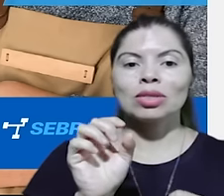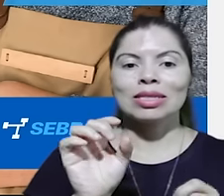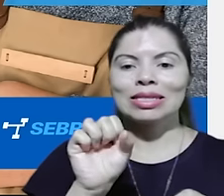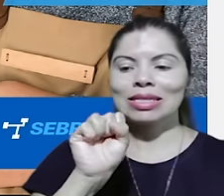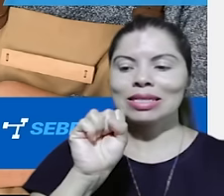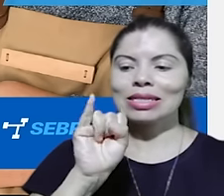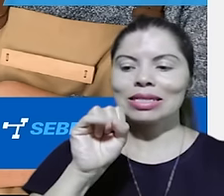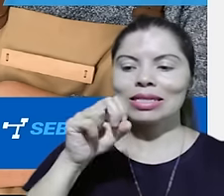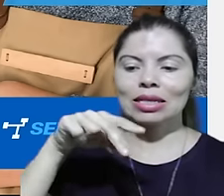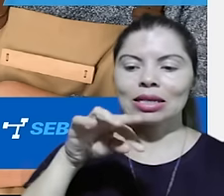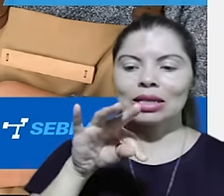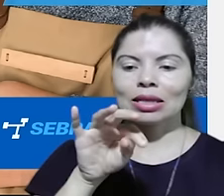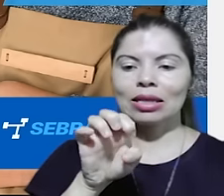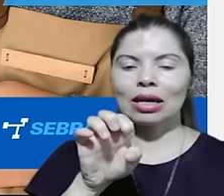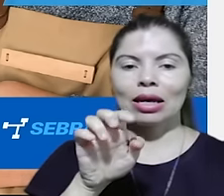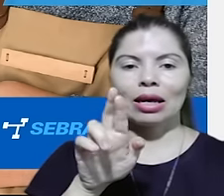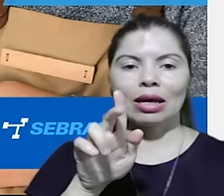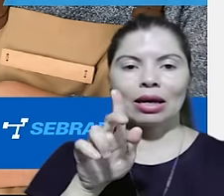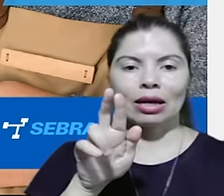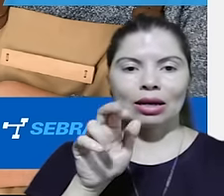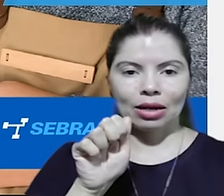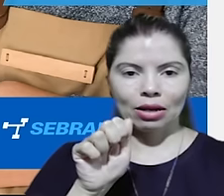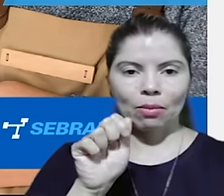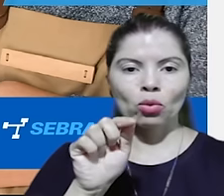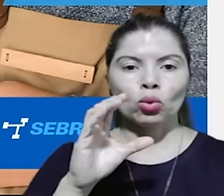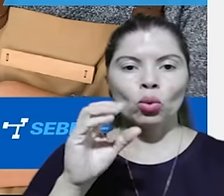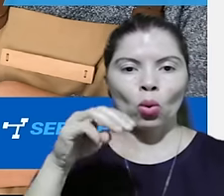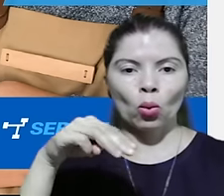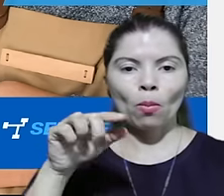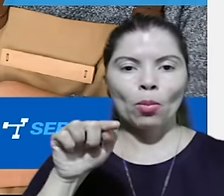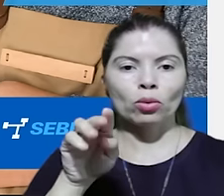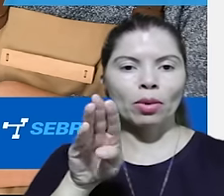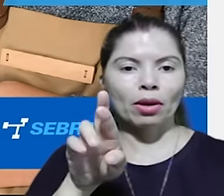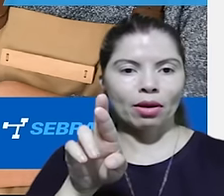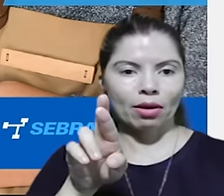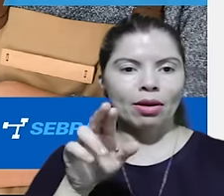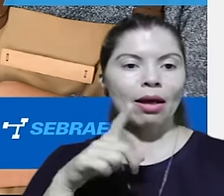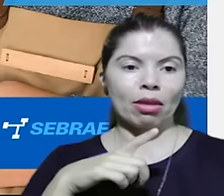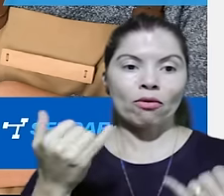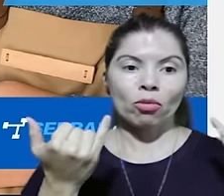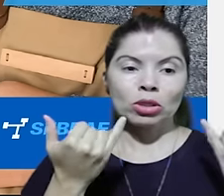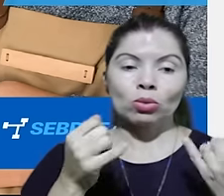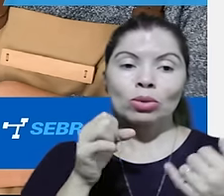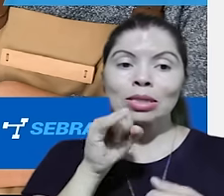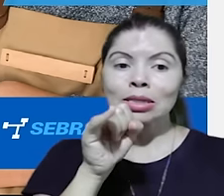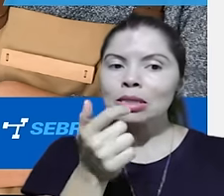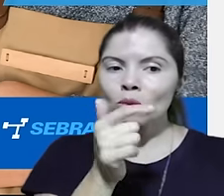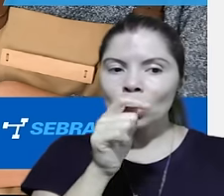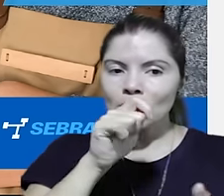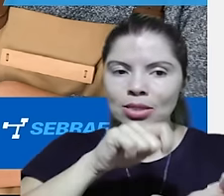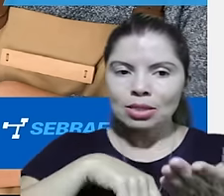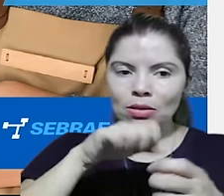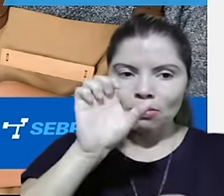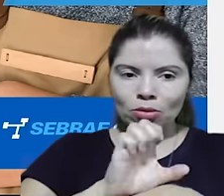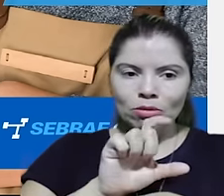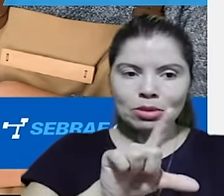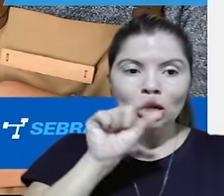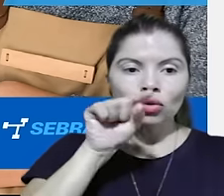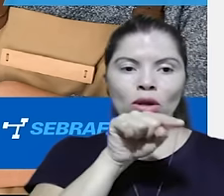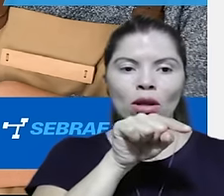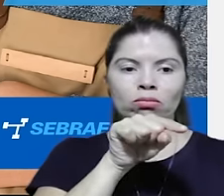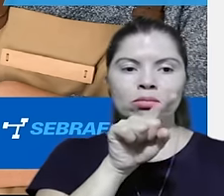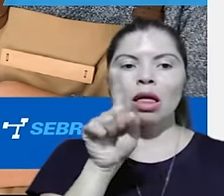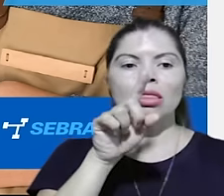www.sintegra.gov.br e lá você consegue informação se ele não possuir inscrição estadual você escr seleciona aqui